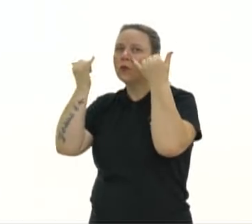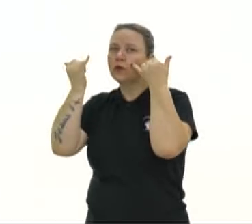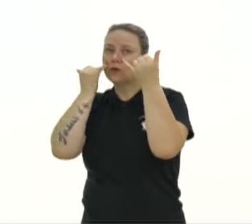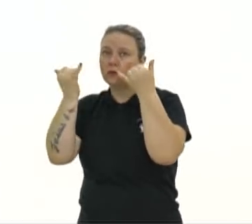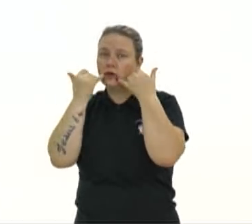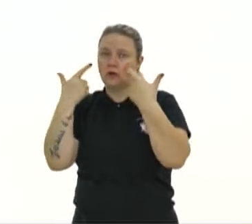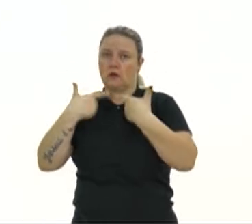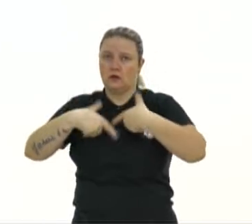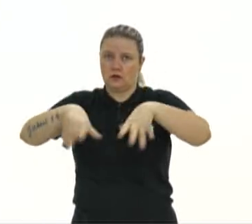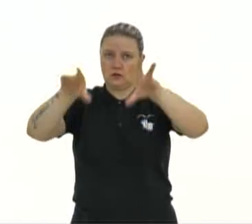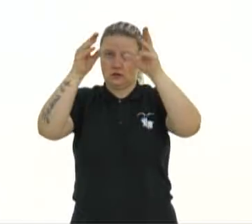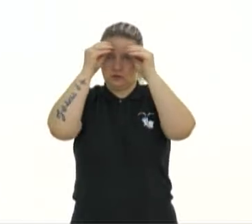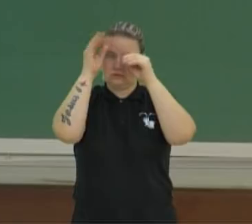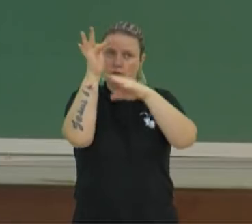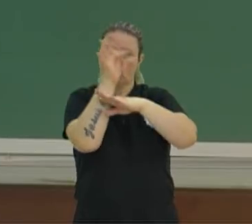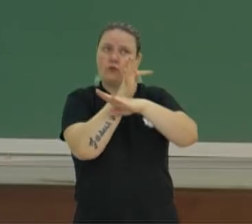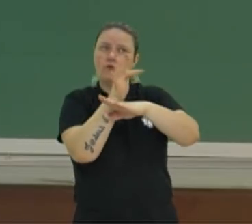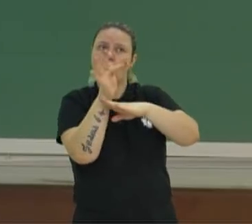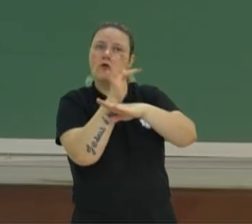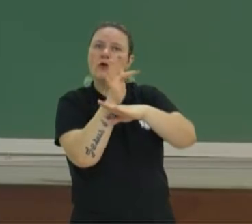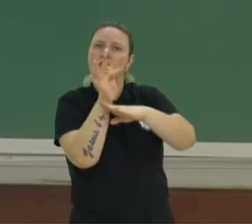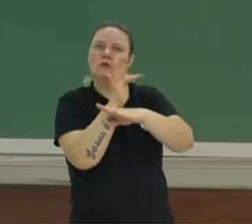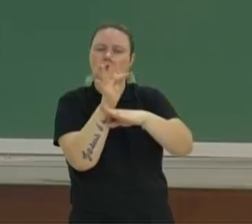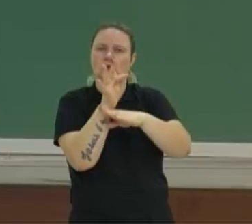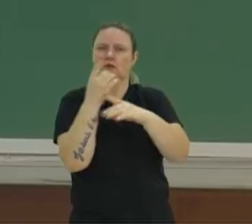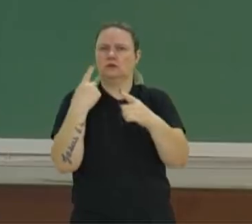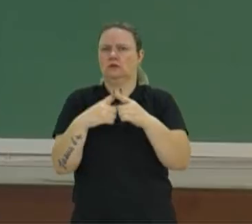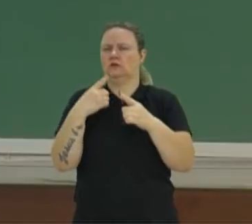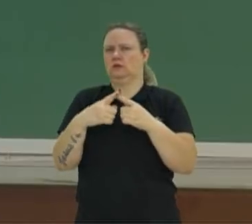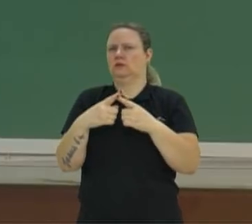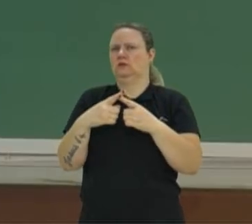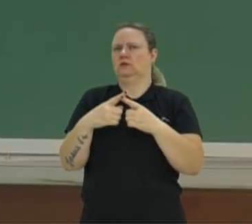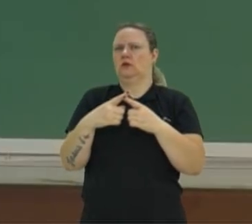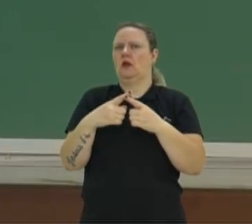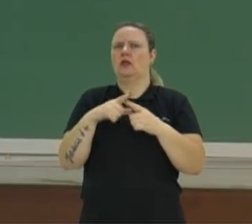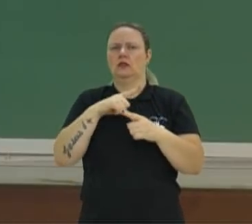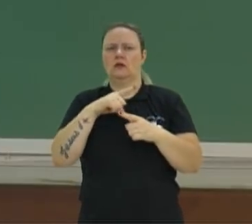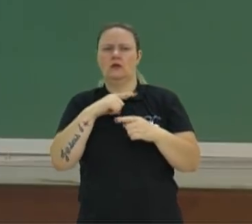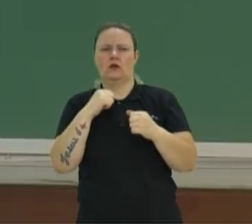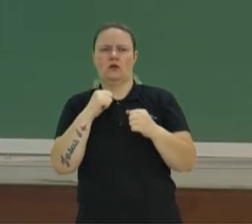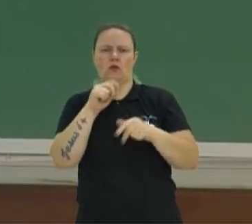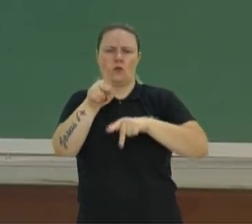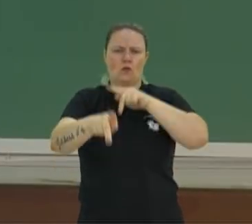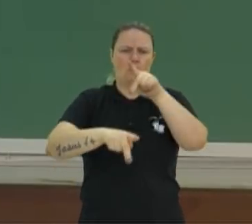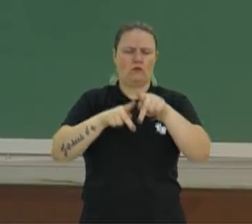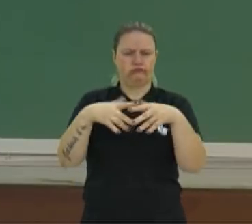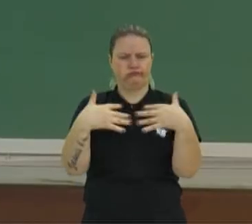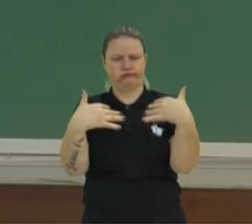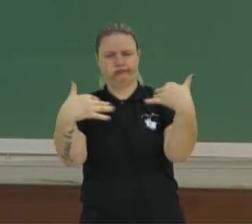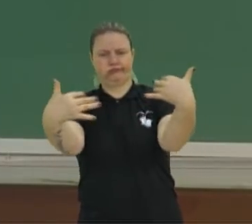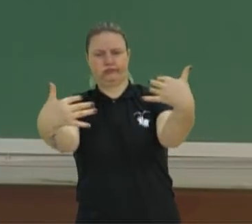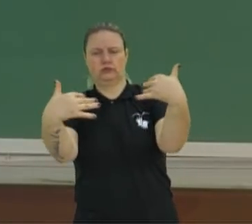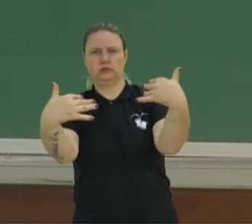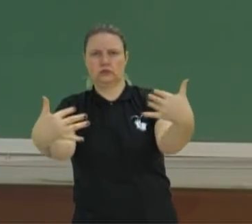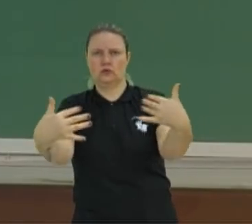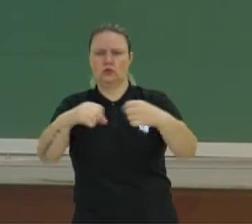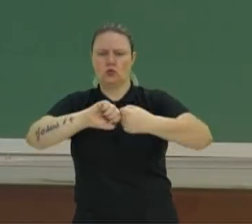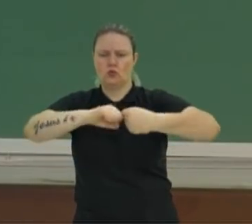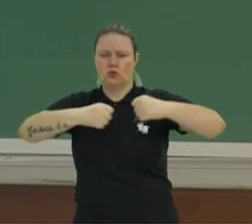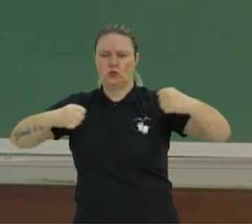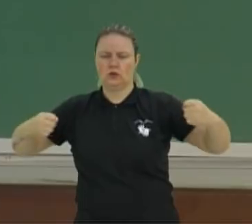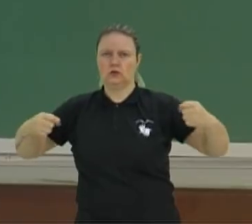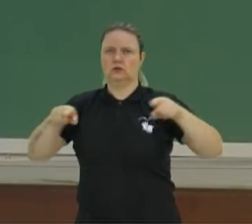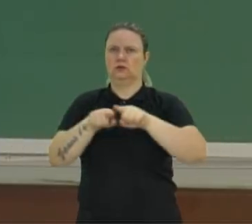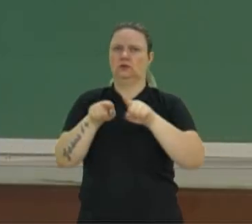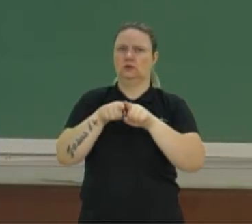uma linguagem informal, porque a notícia ela deve abranger um público grande, um país, uma cidade,